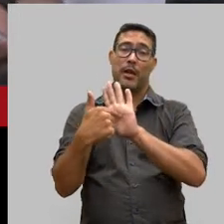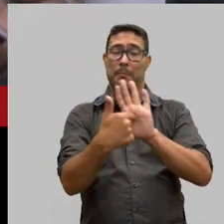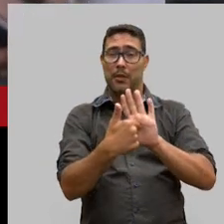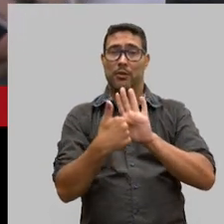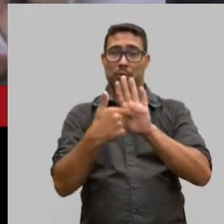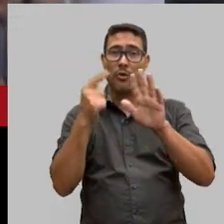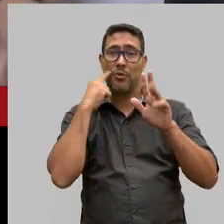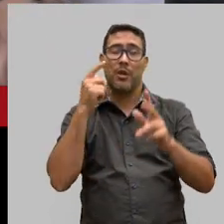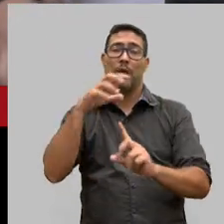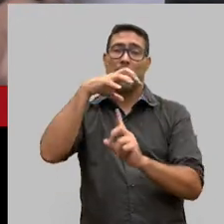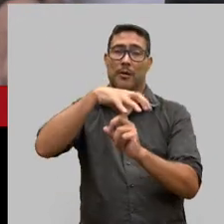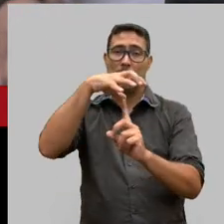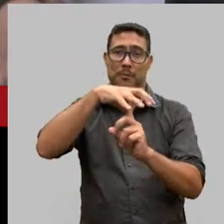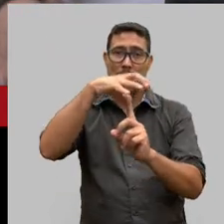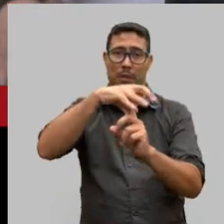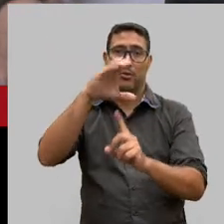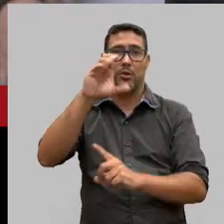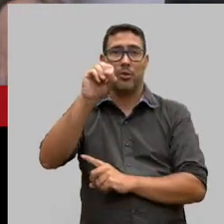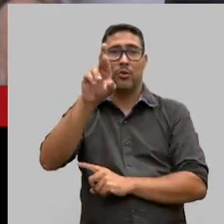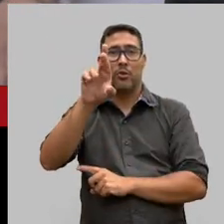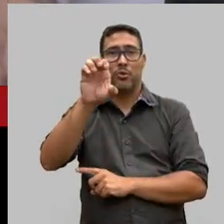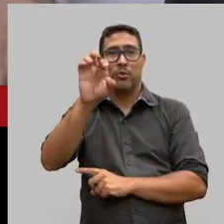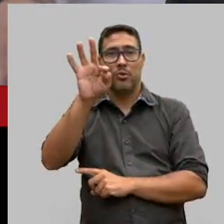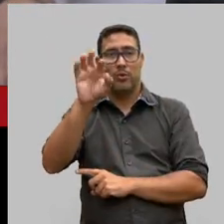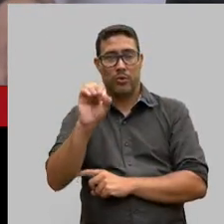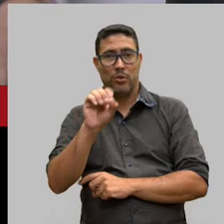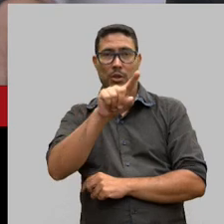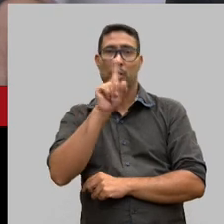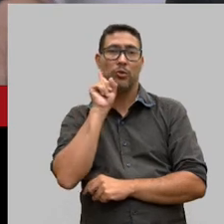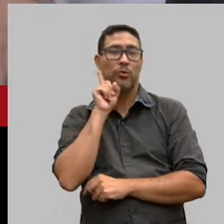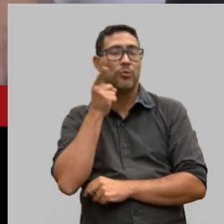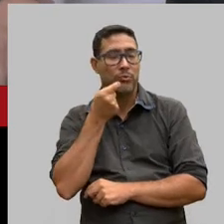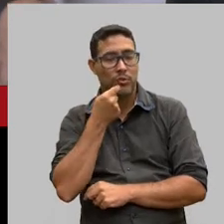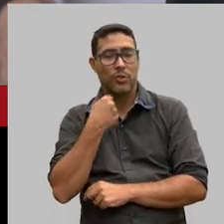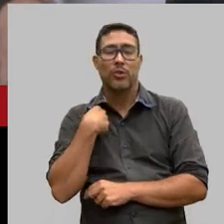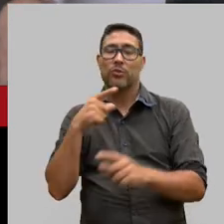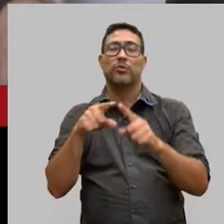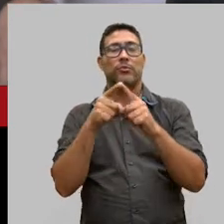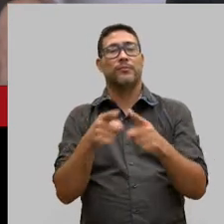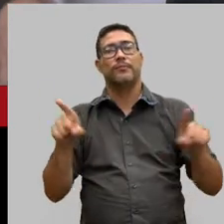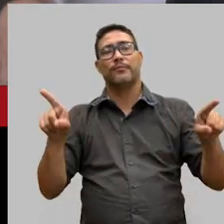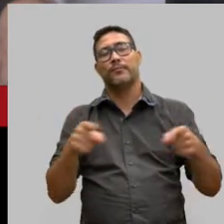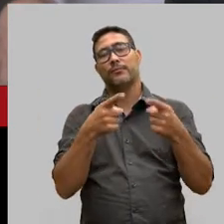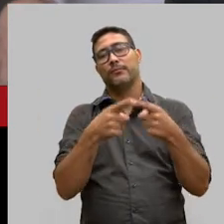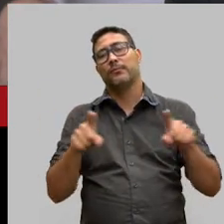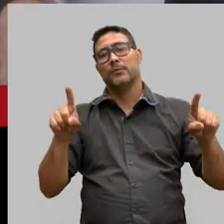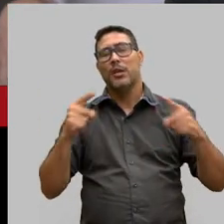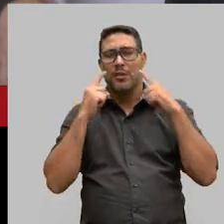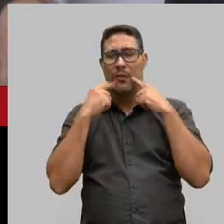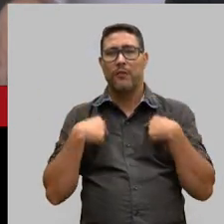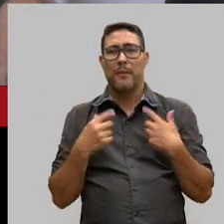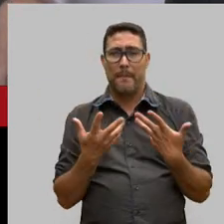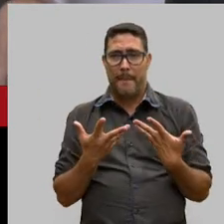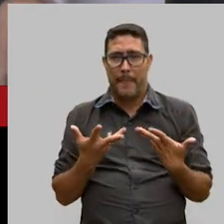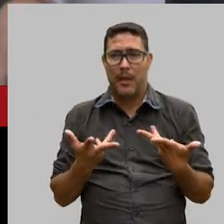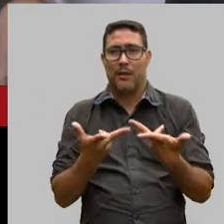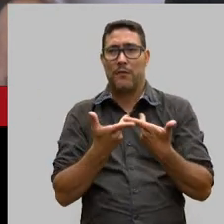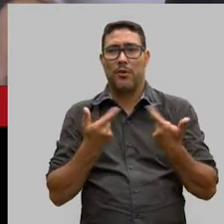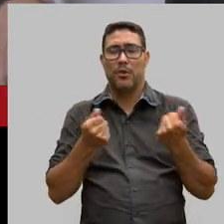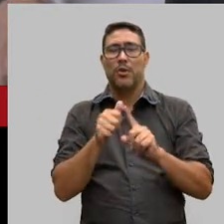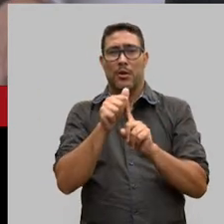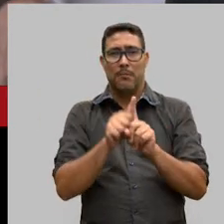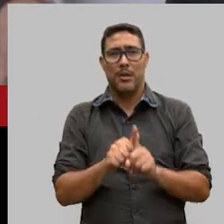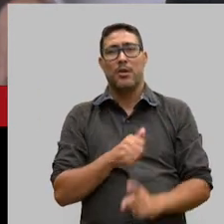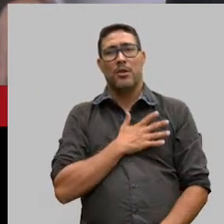da Liberdade no coreto um coral de surdos da escola que foi maravilhoso inclusive no mês de dezembro o